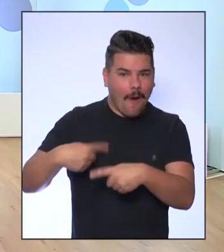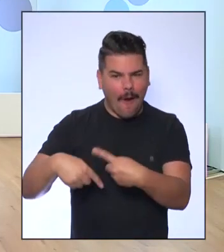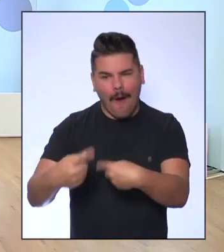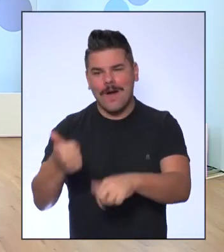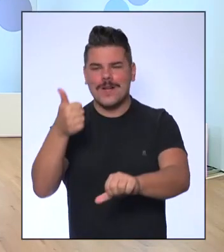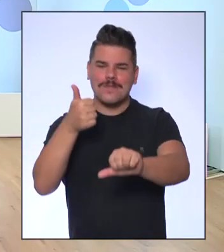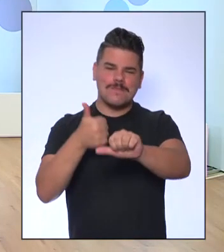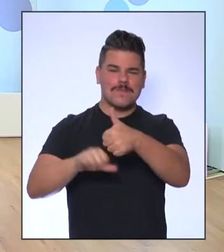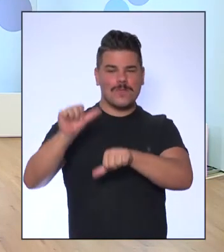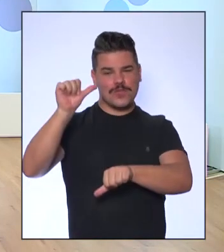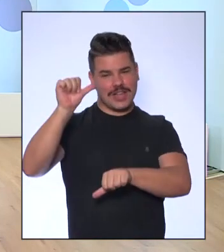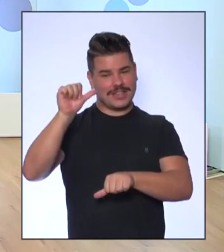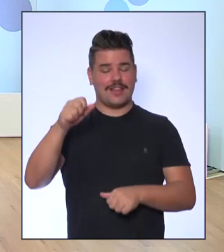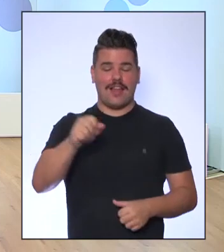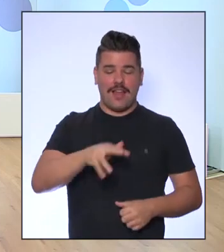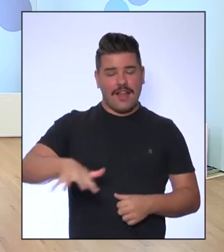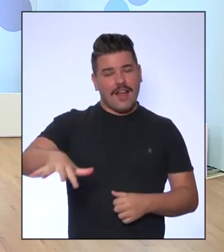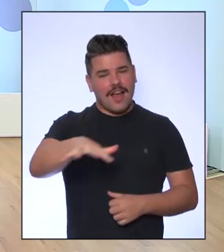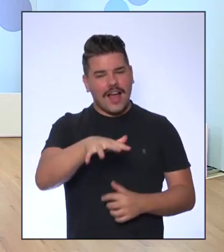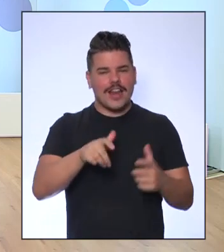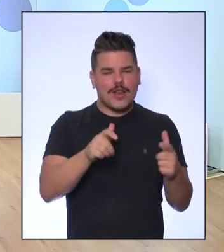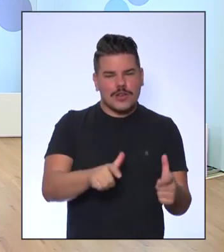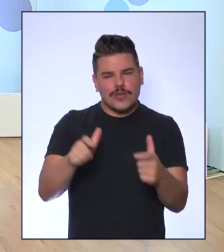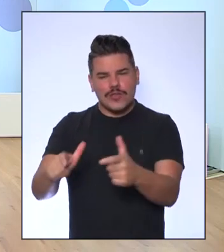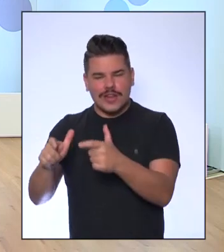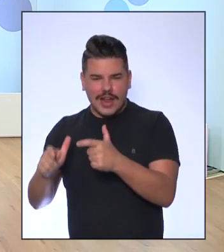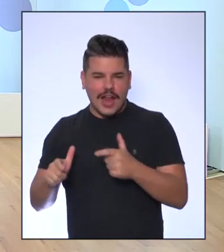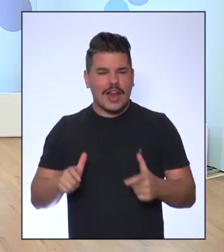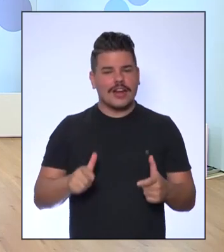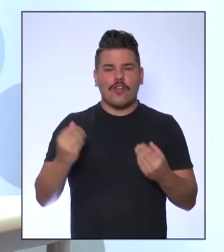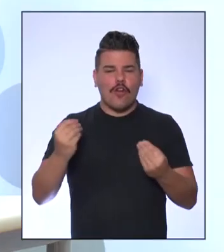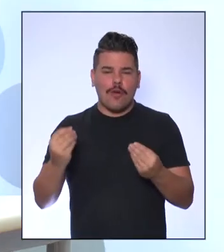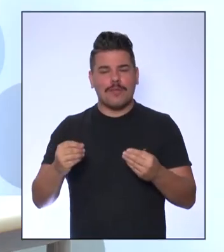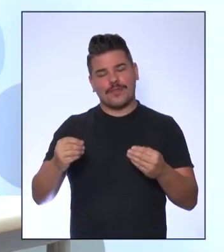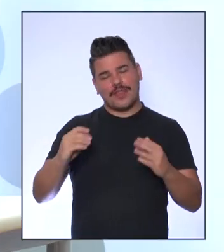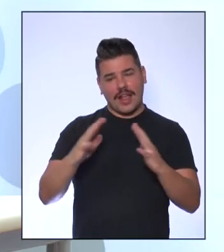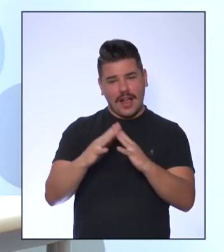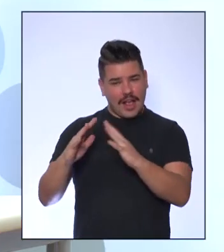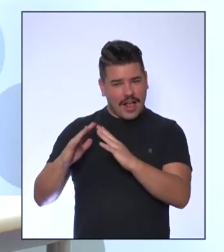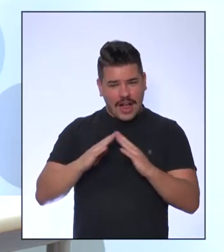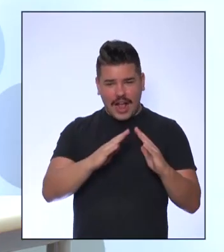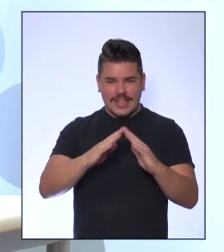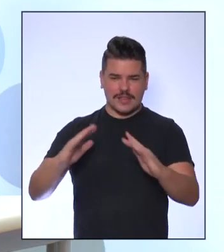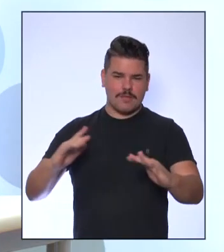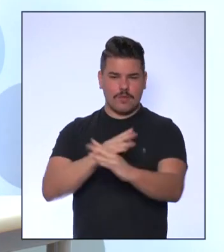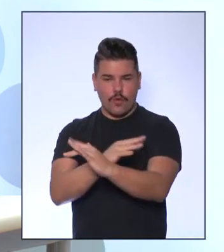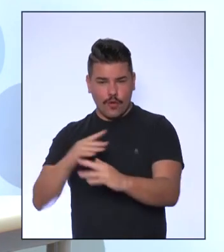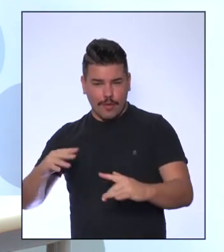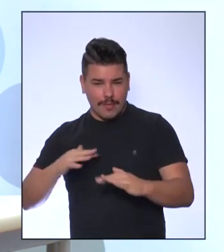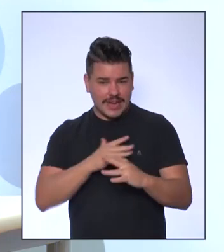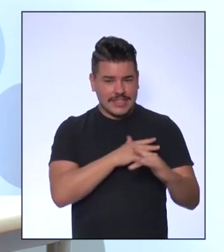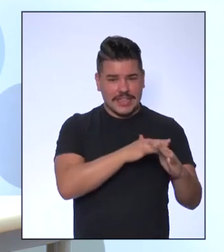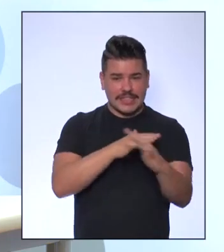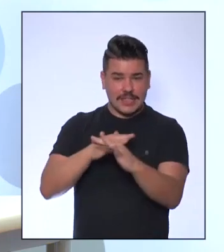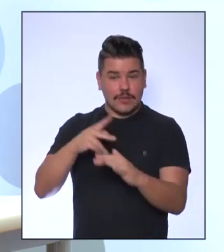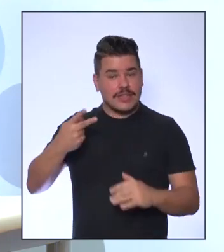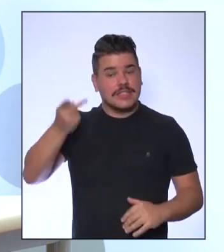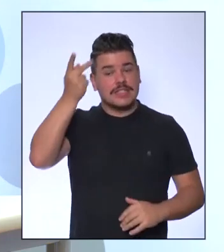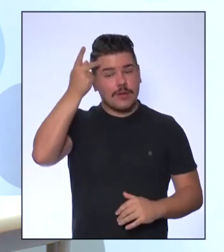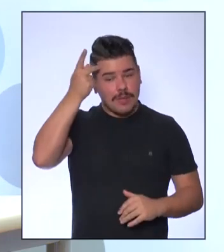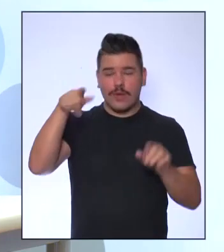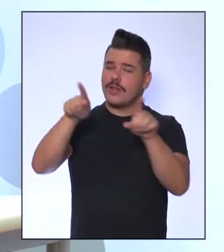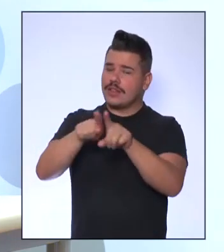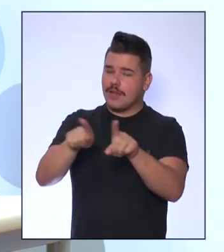que teve, de paisagem, de território, de higienização, de urbanização, tanto da cidade de São Paulo quanto da cidade do Rio de